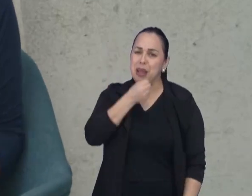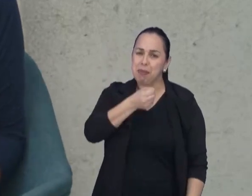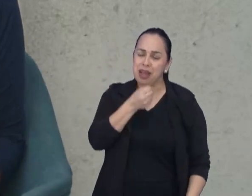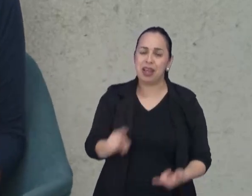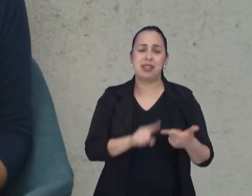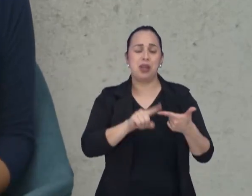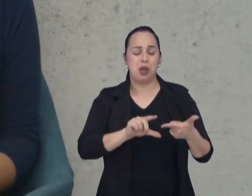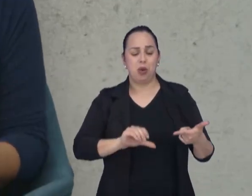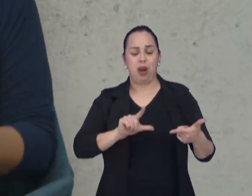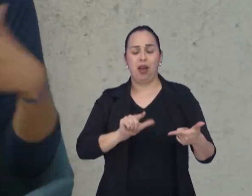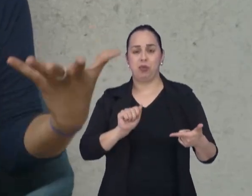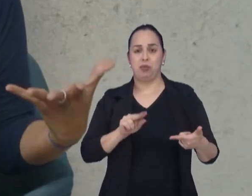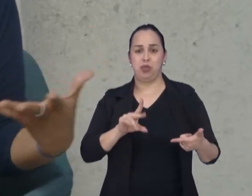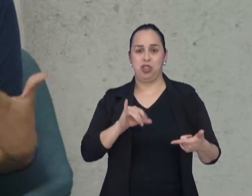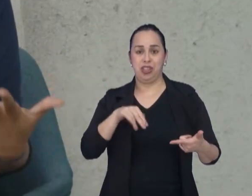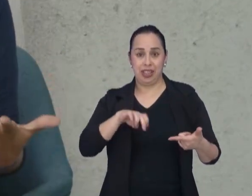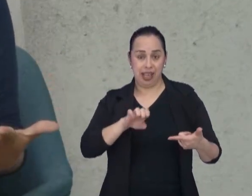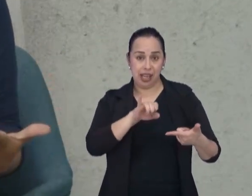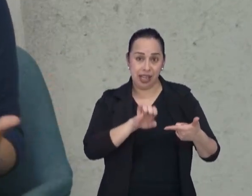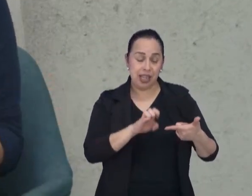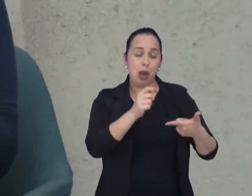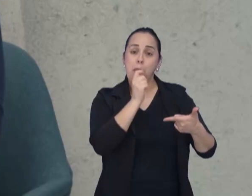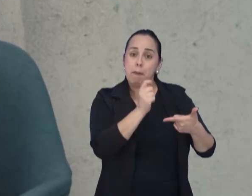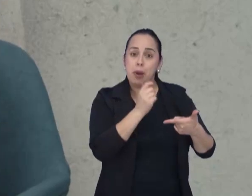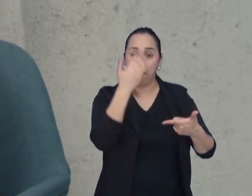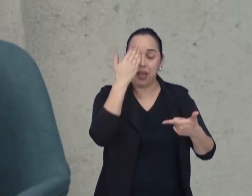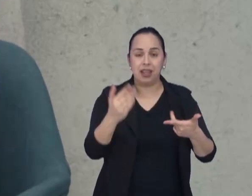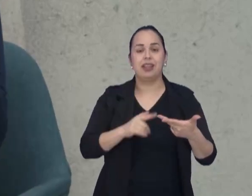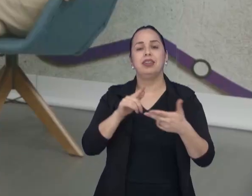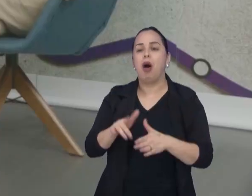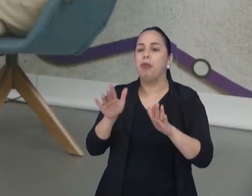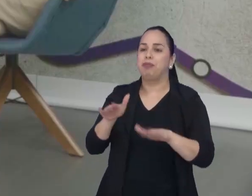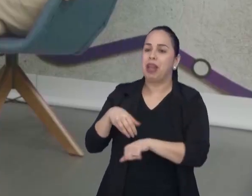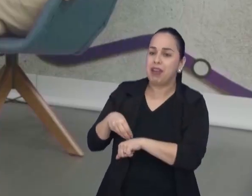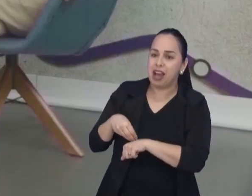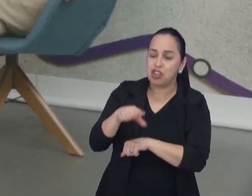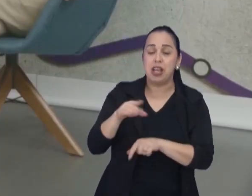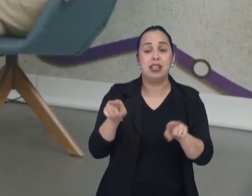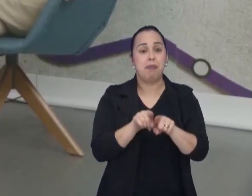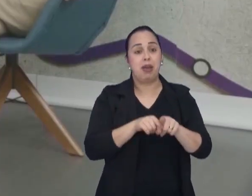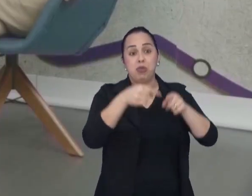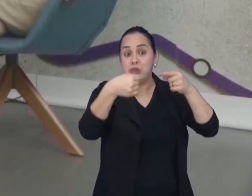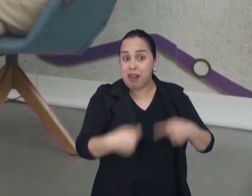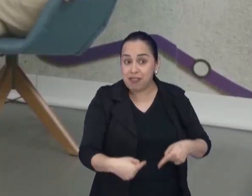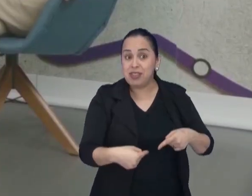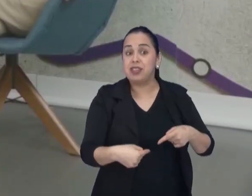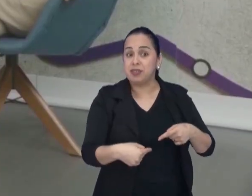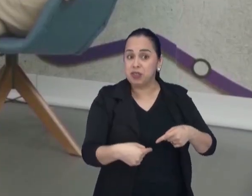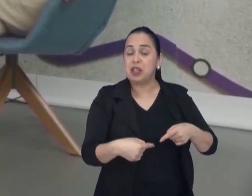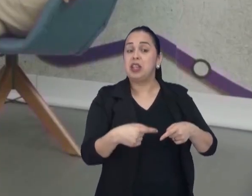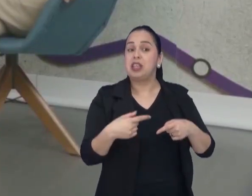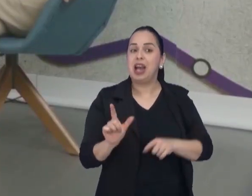por receber a nossa equipe aí. Pois é, Melo, é isso, né? Acho que teve as dicas, mas também tem muitos desafios aí que os lojistas, né,